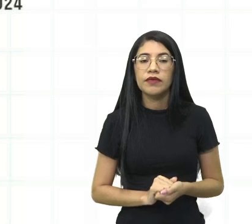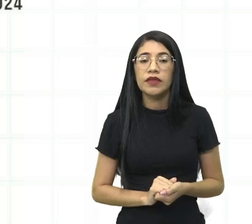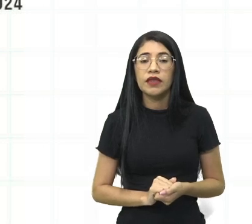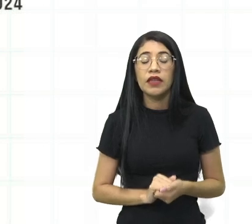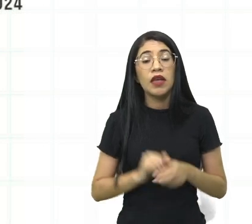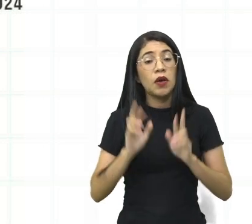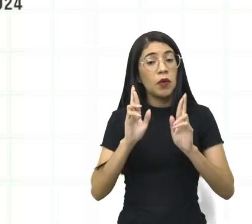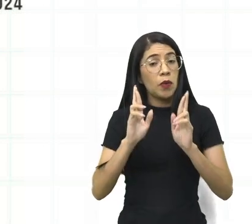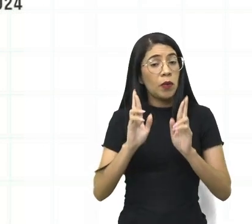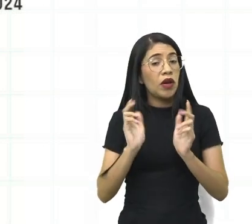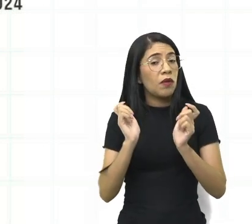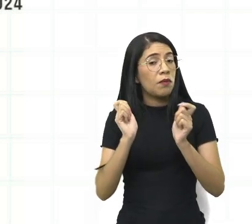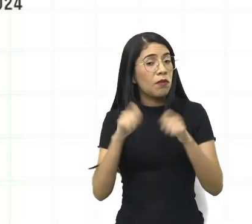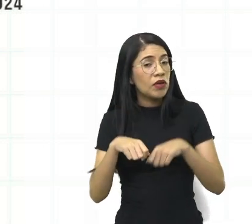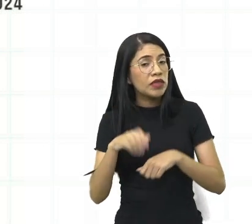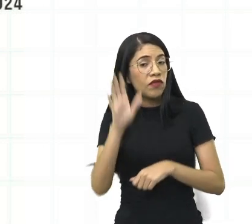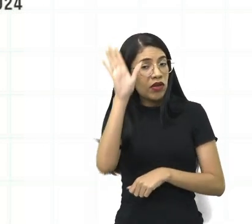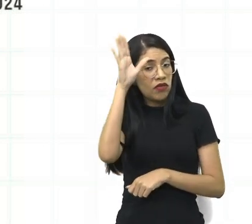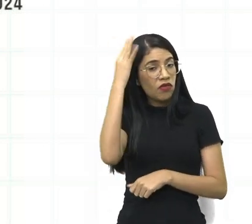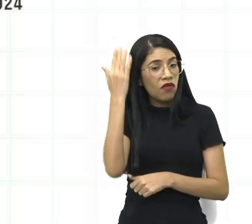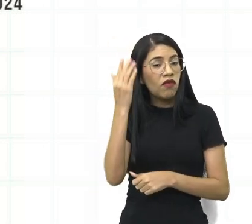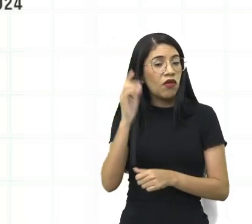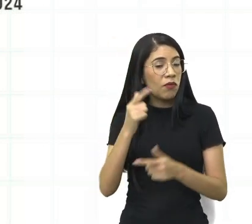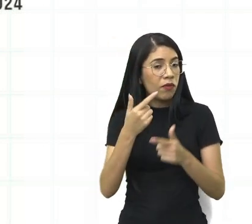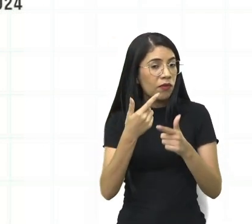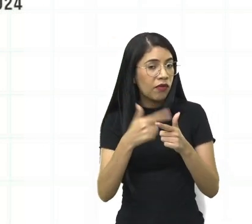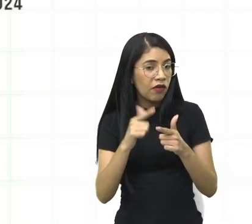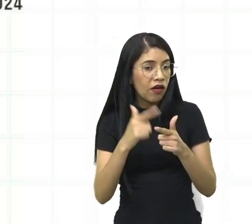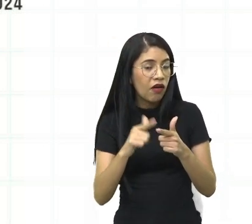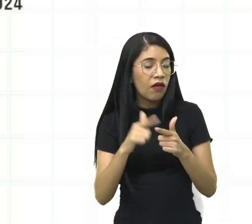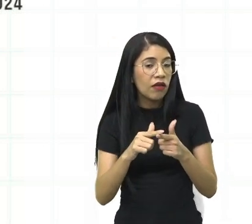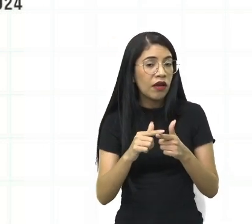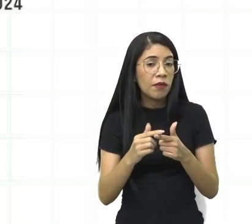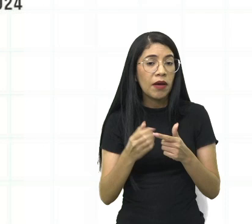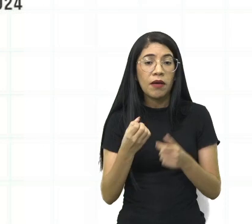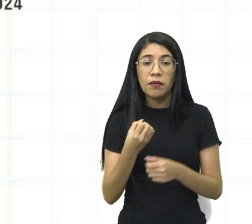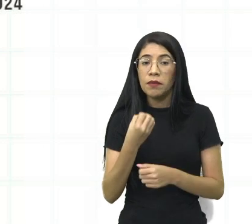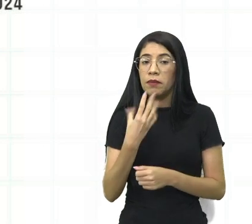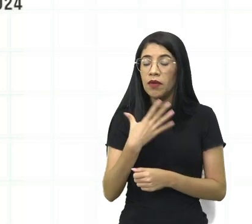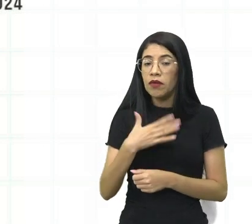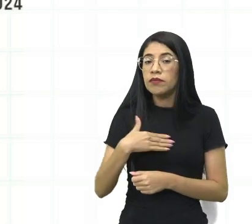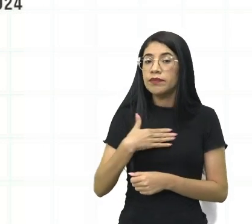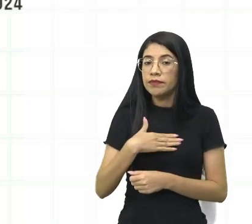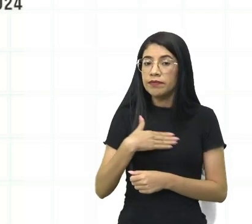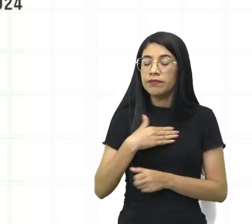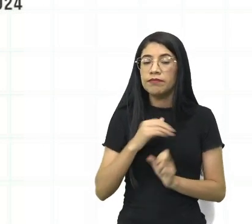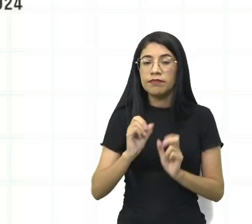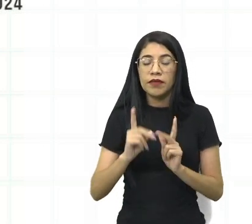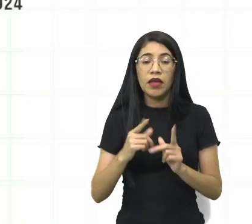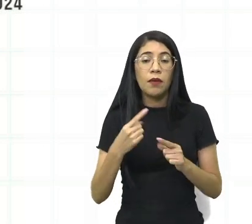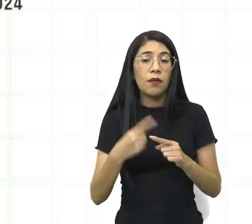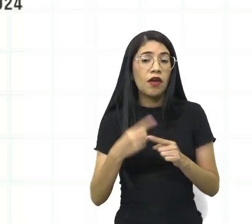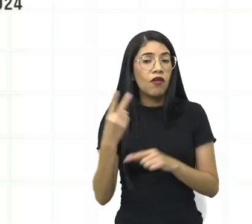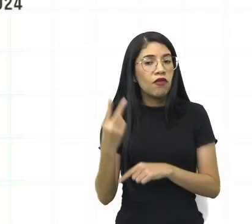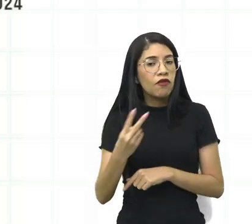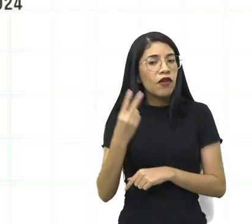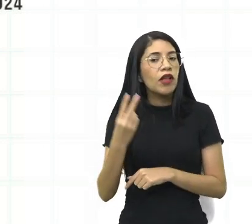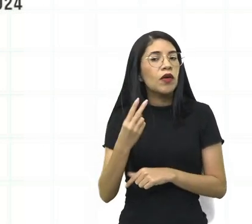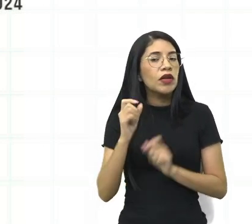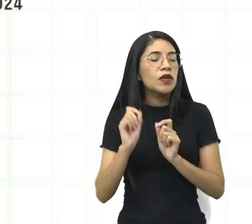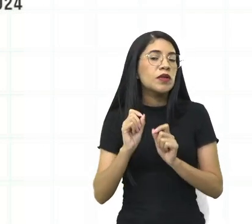Espero que possamos resolver essa questão de forma satisfatória, pois valorizo